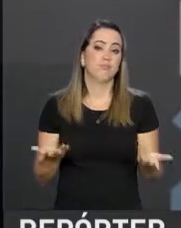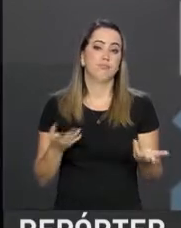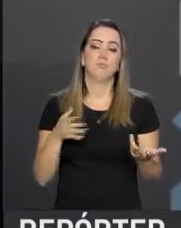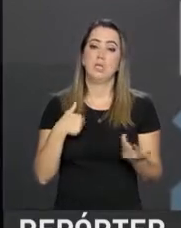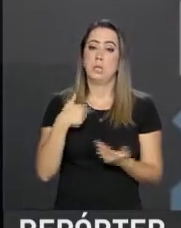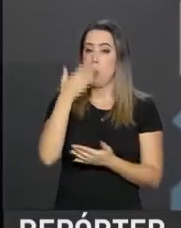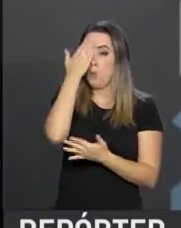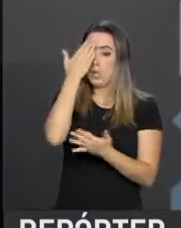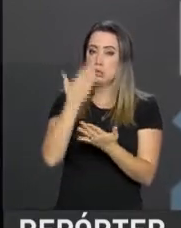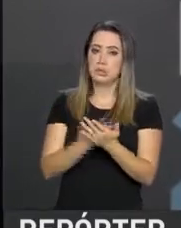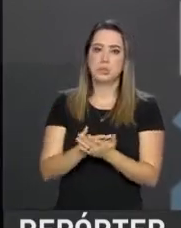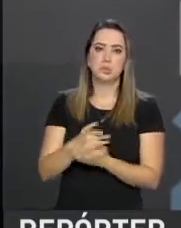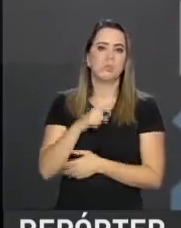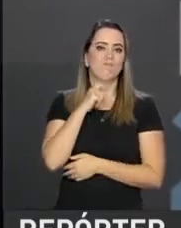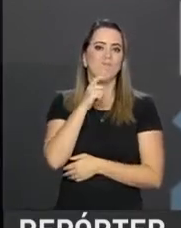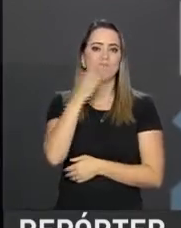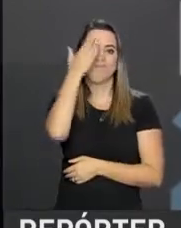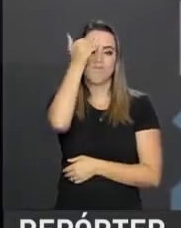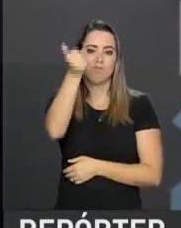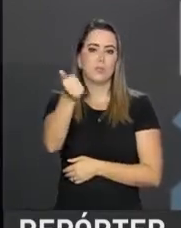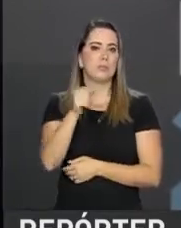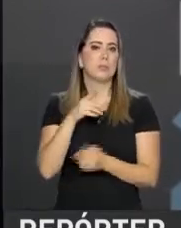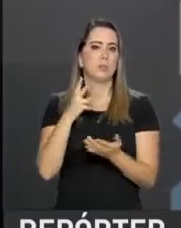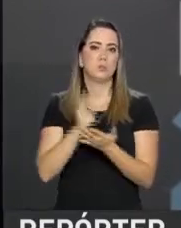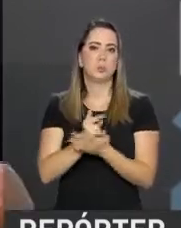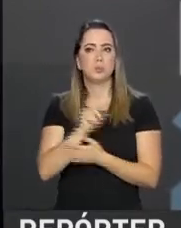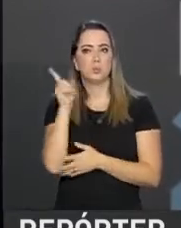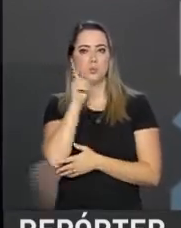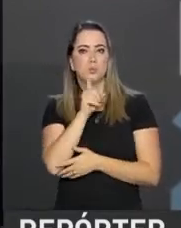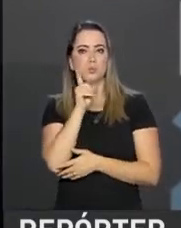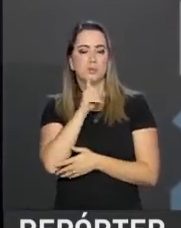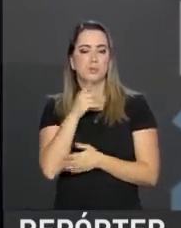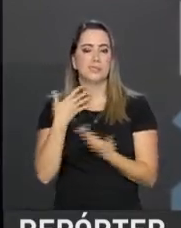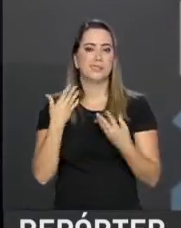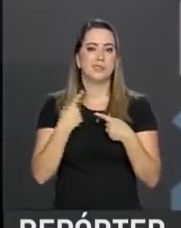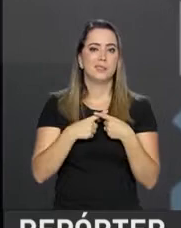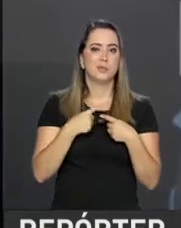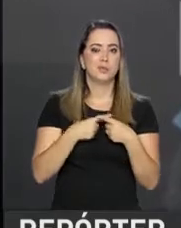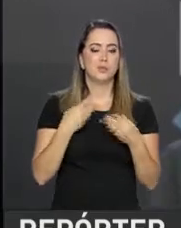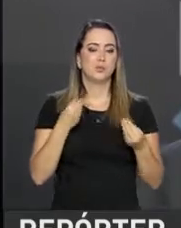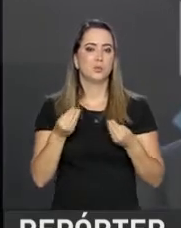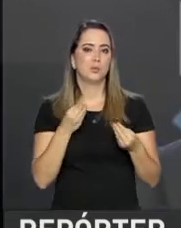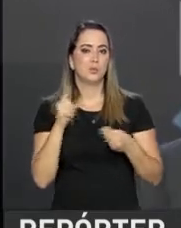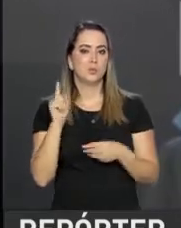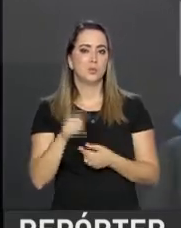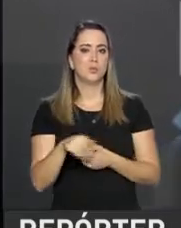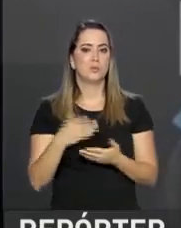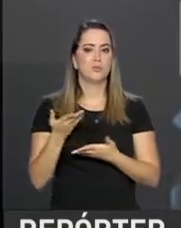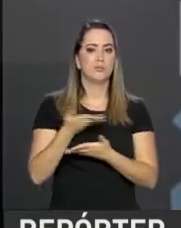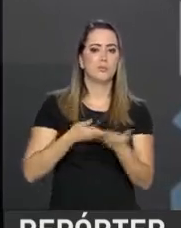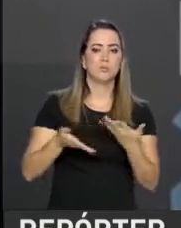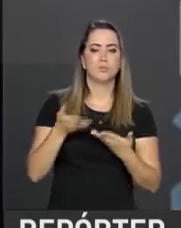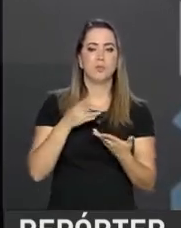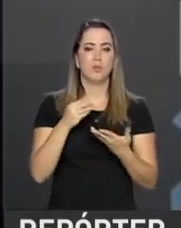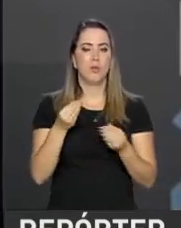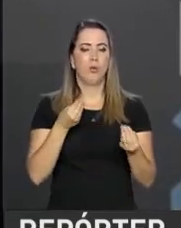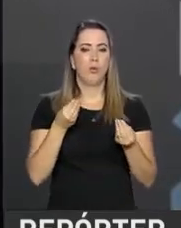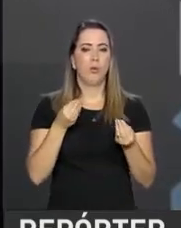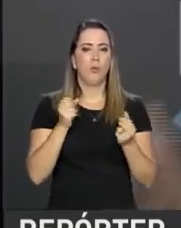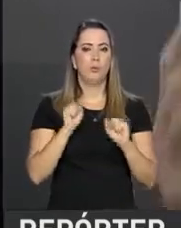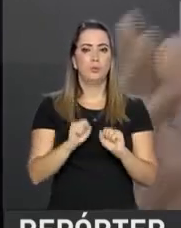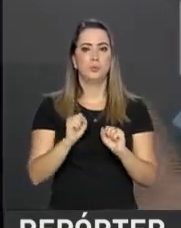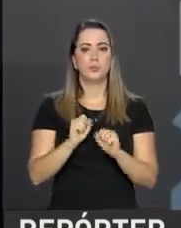acredito que nem as autoridades econômicas americanas ainda tem clareza de qual seria essa negociação a